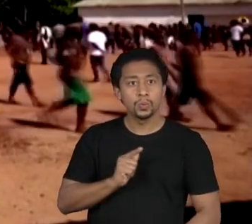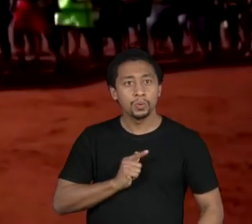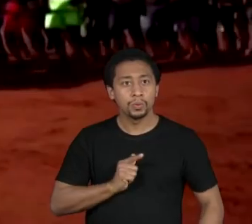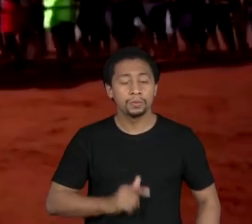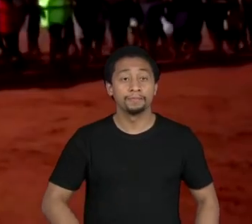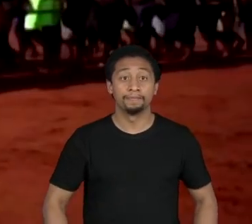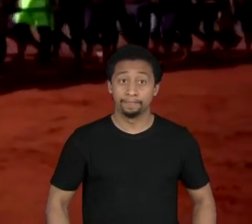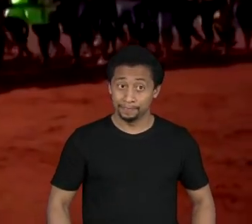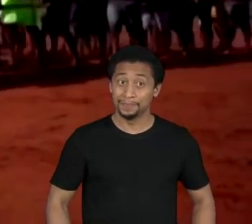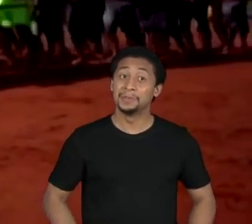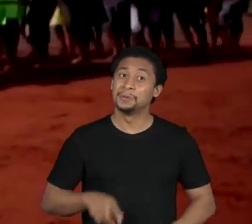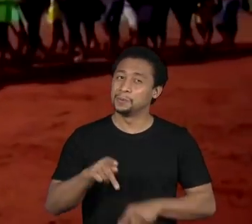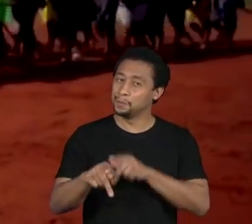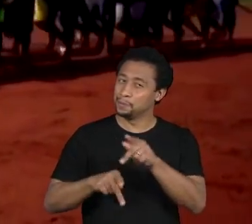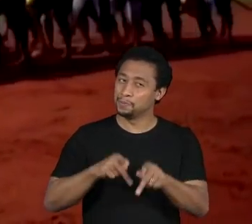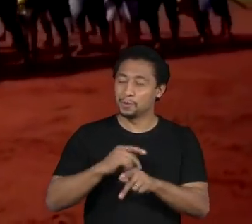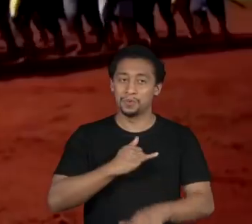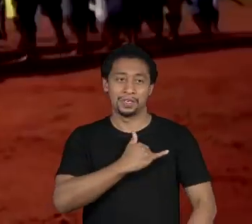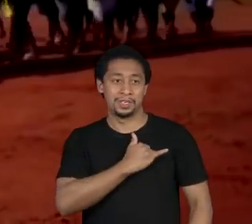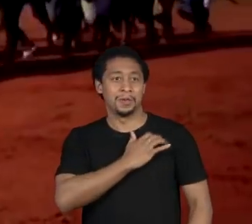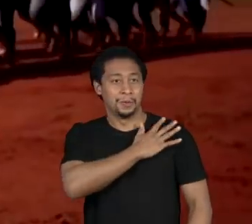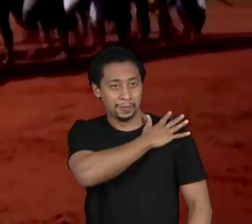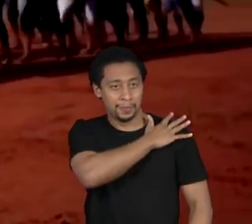E do povo Yanomami.